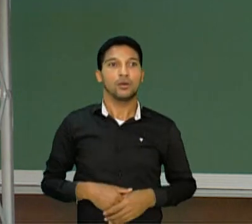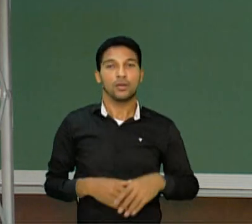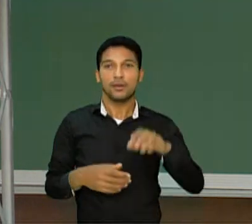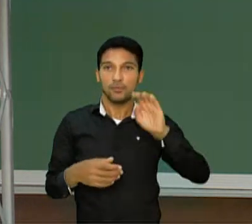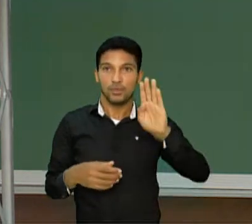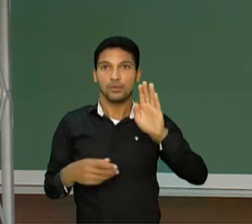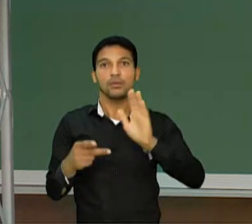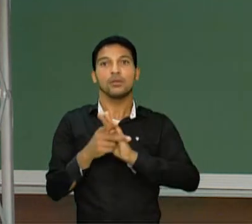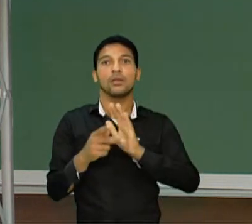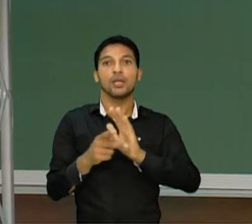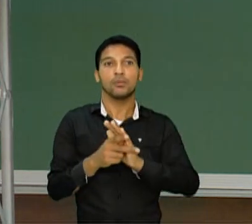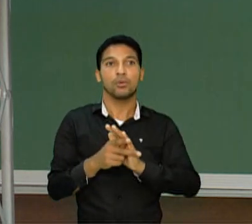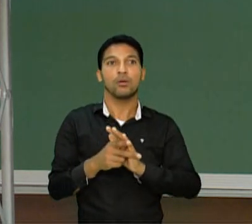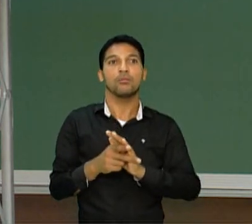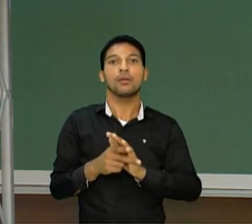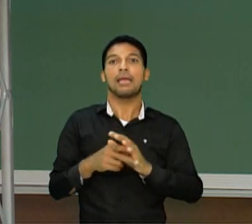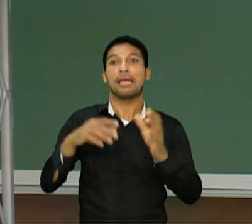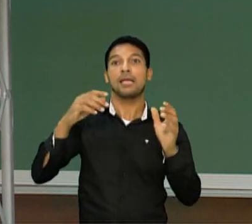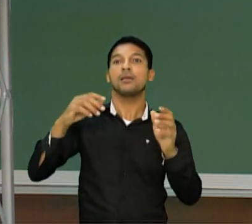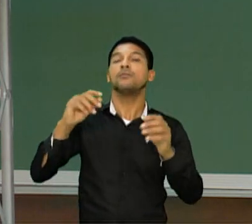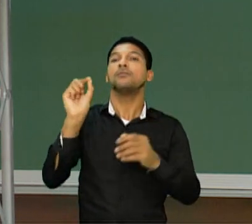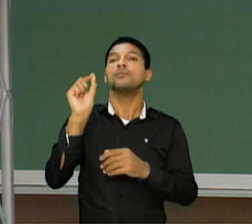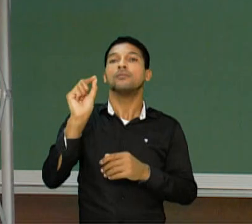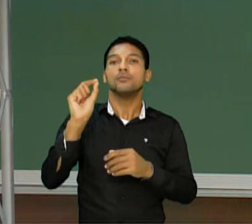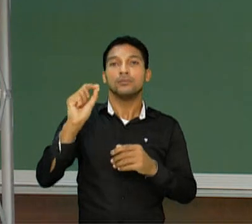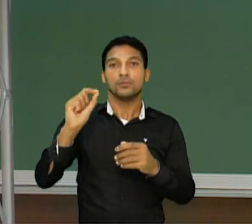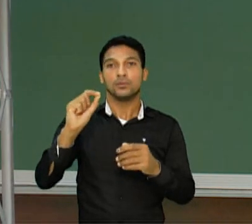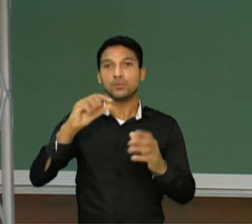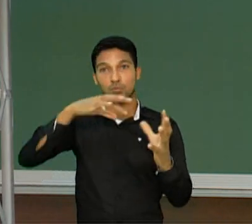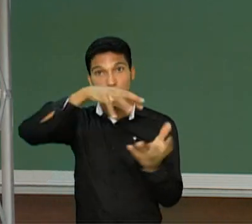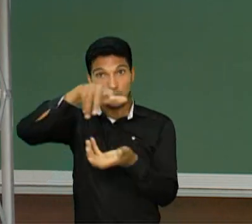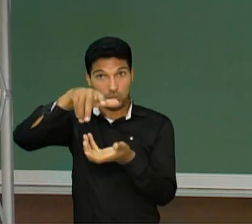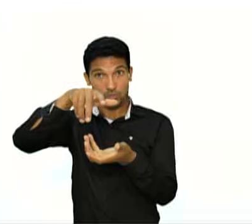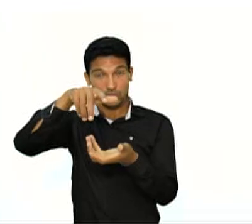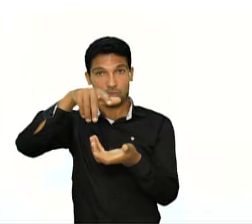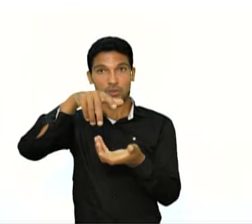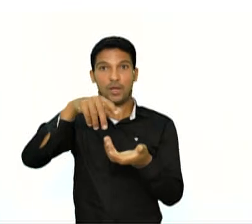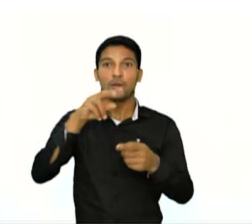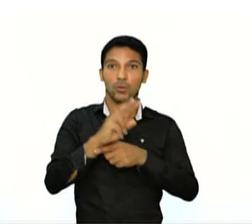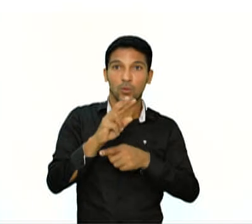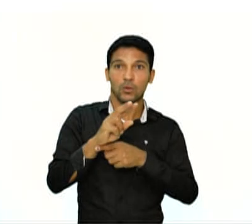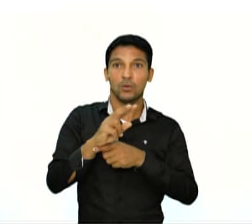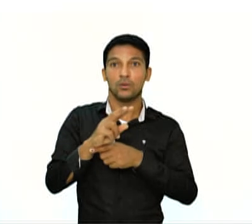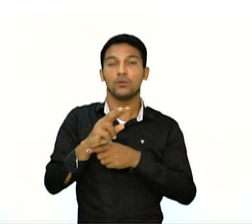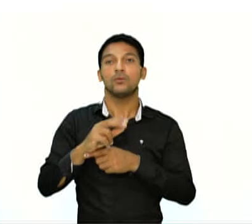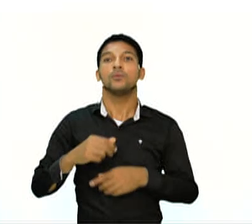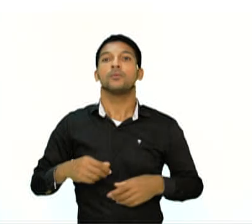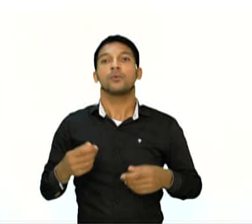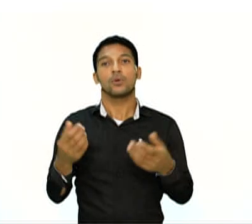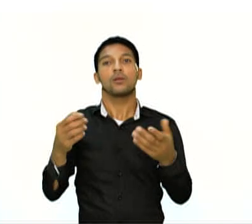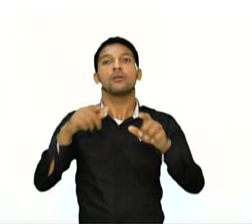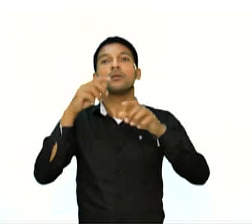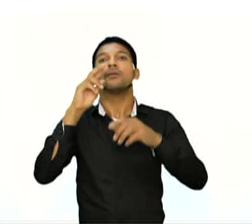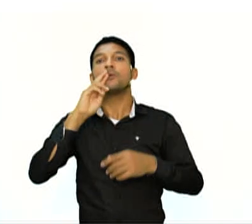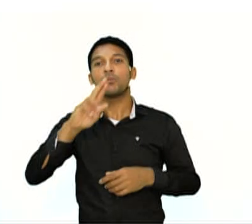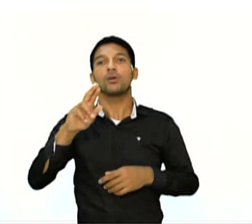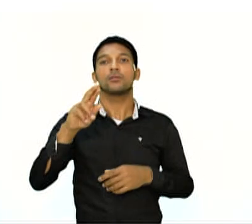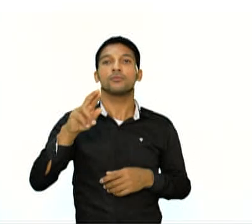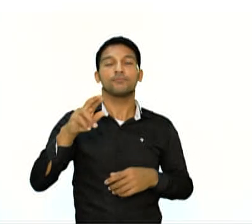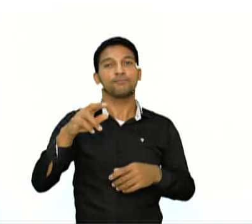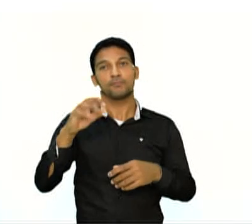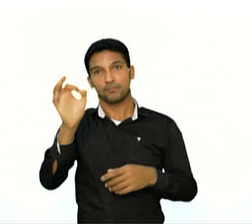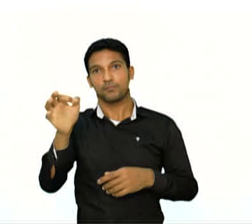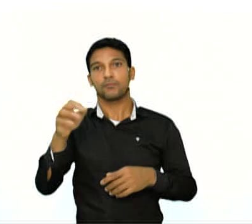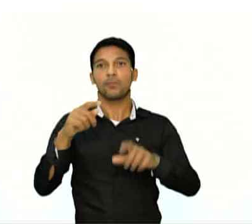assegurar a capacidade de nutrição do planeta Terra. Aí então, logicamente, resposta certa, letra E, a Organização das